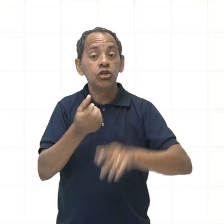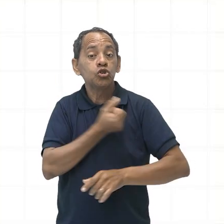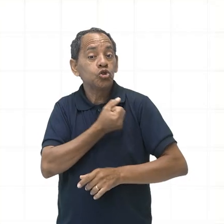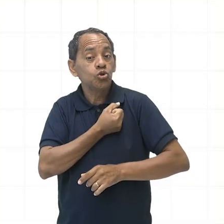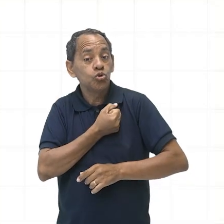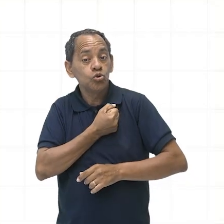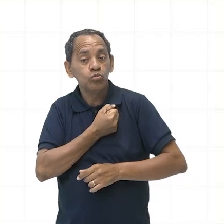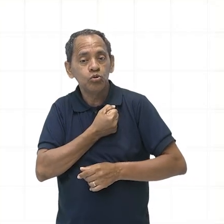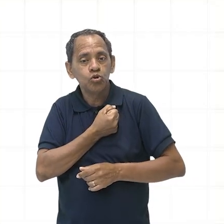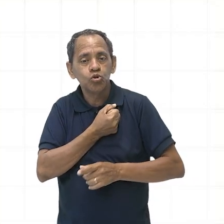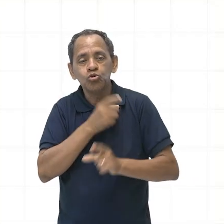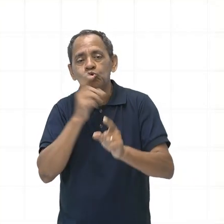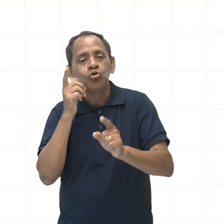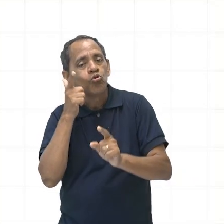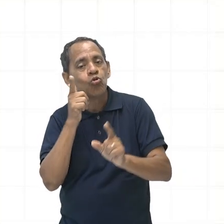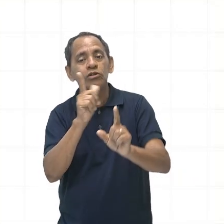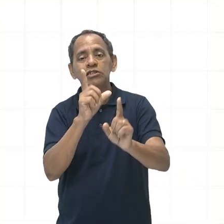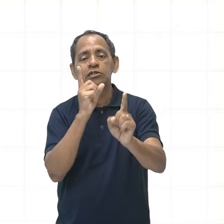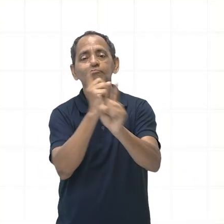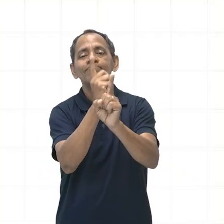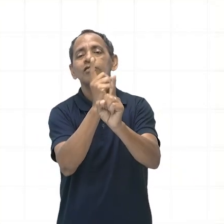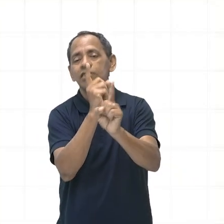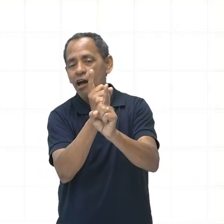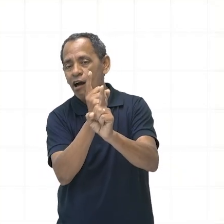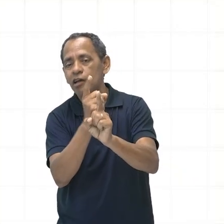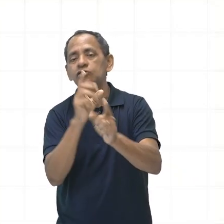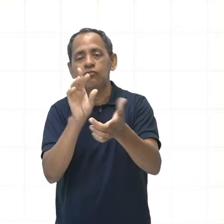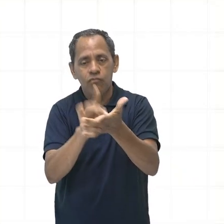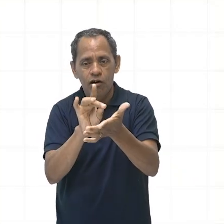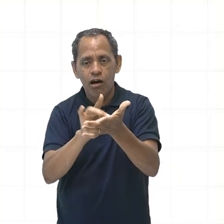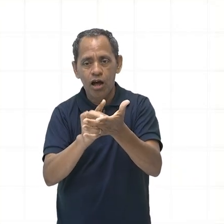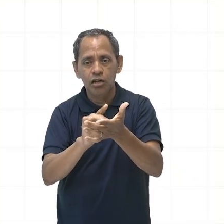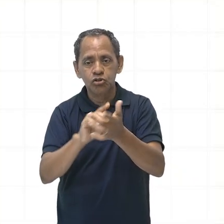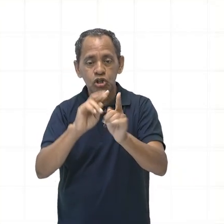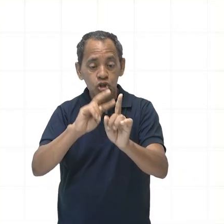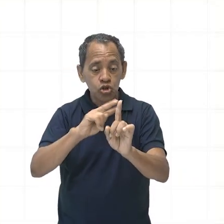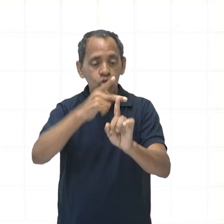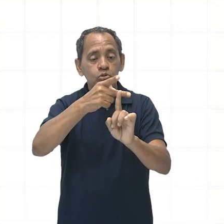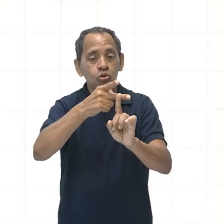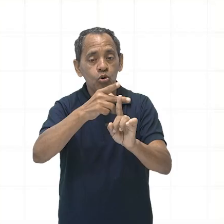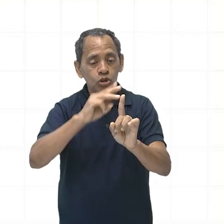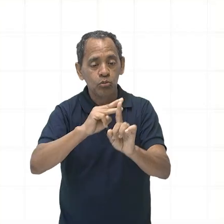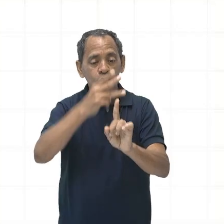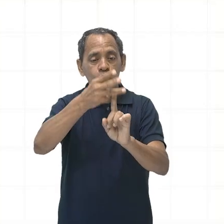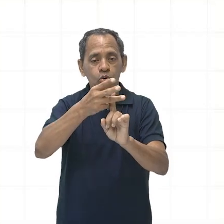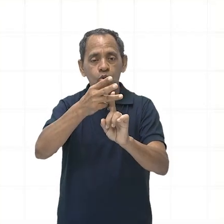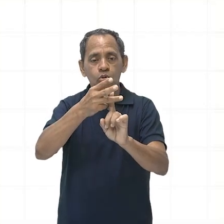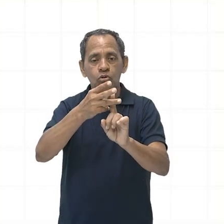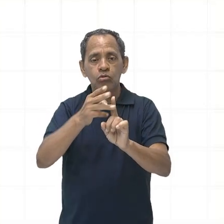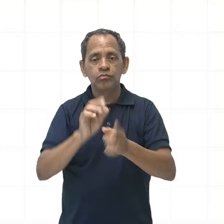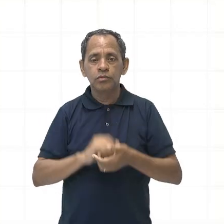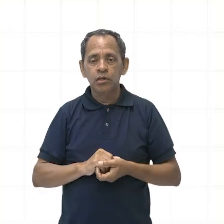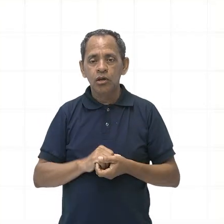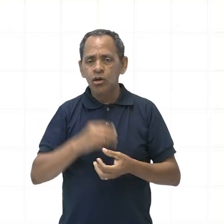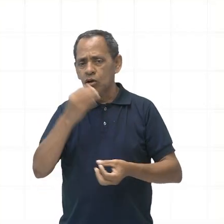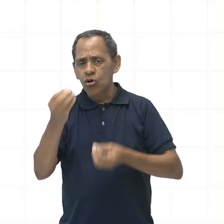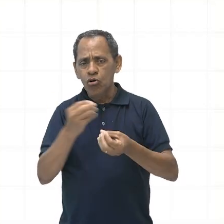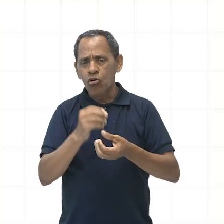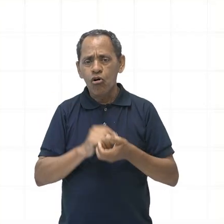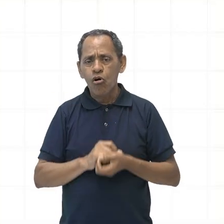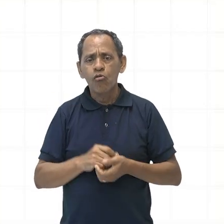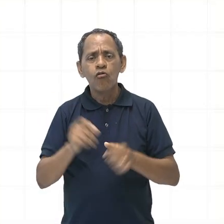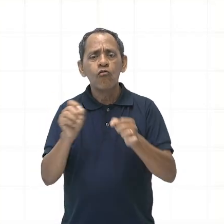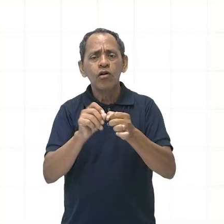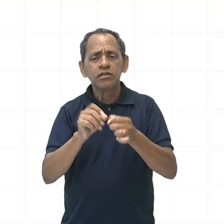é fácil a gente verificar se dobrou, se triplicou. Então, a gente vai fazer o seguinte, a gente vai dividir esses lados aí que